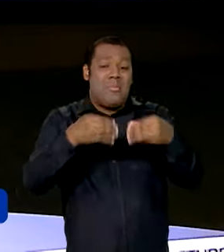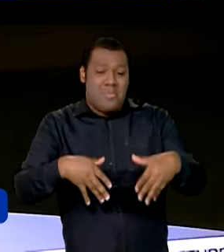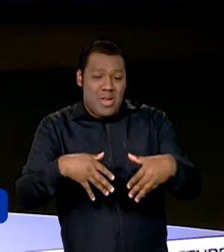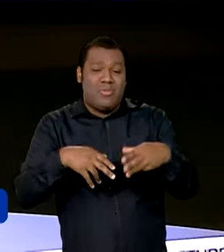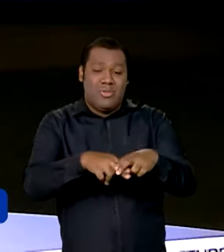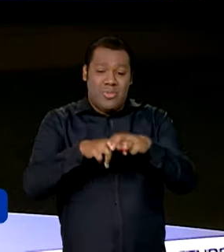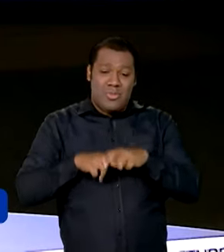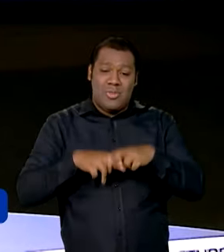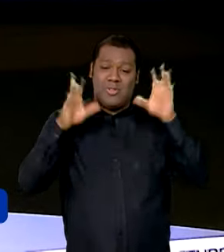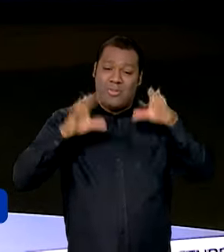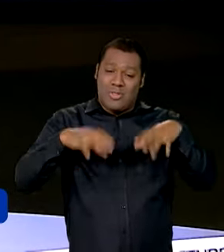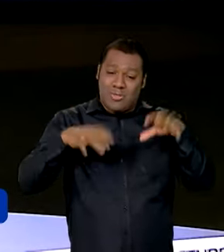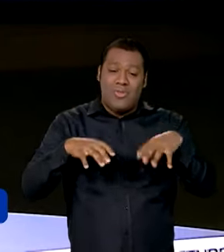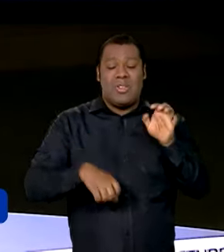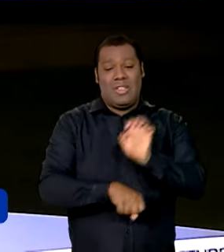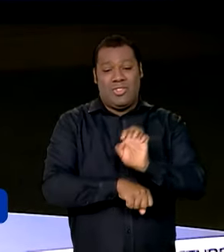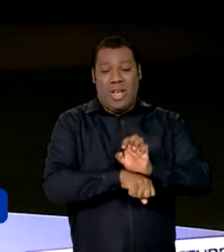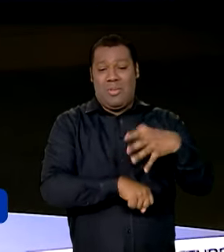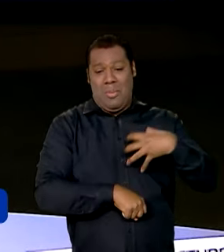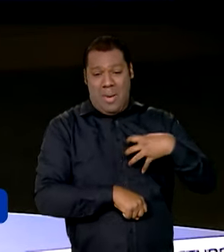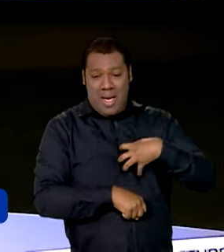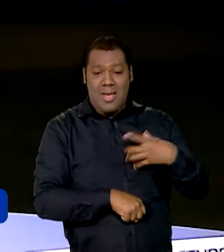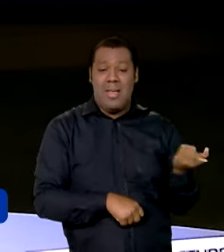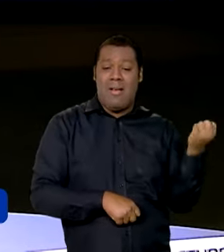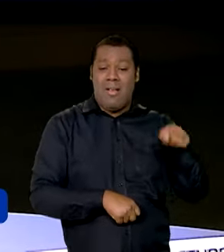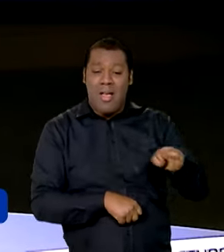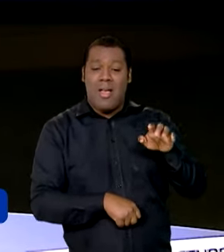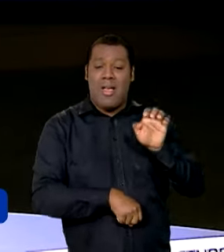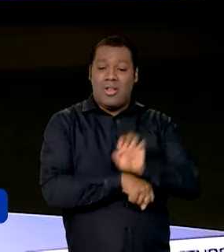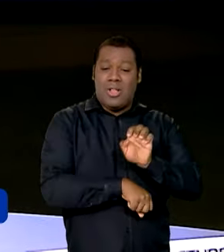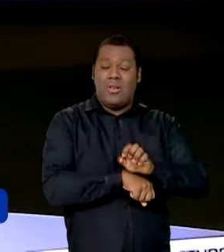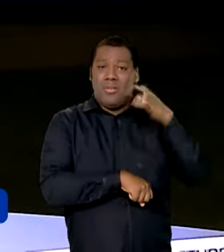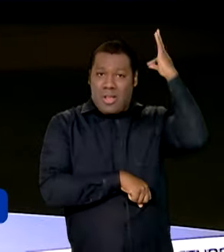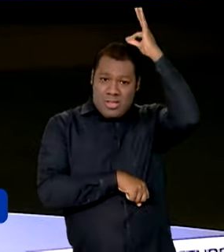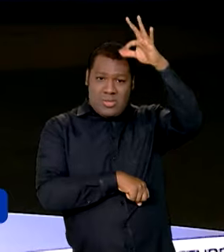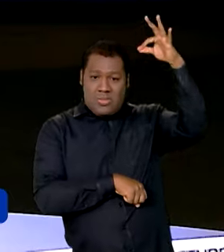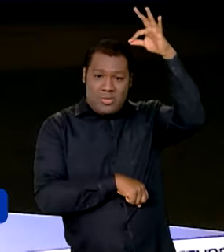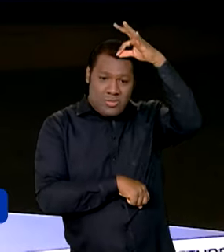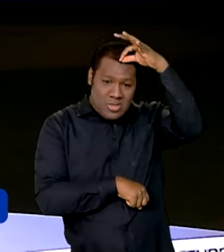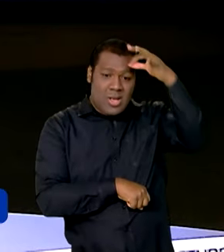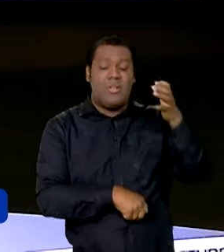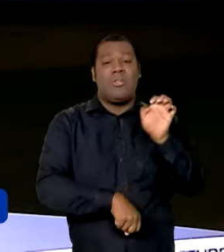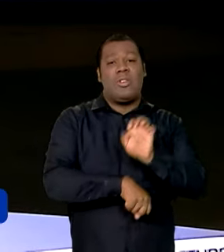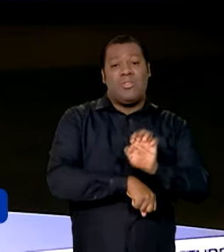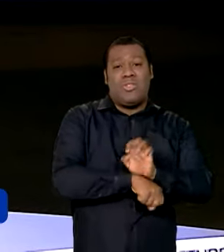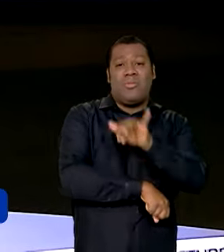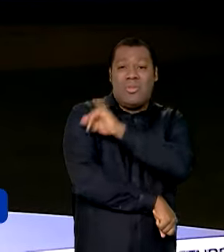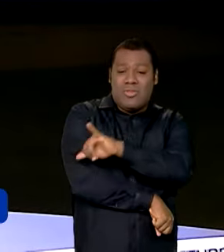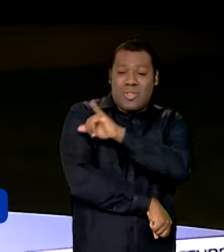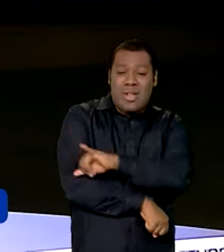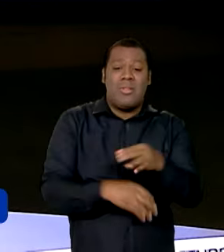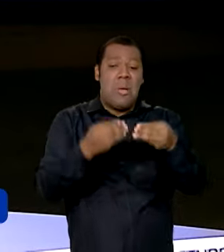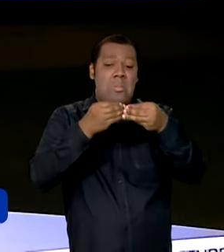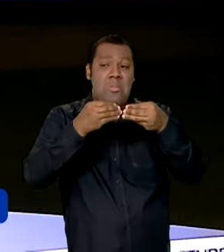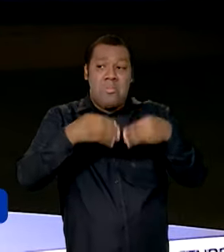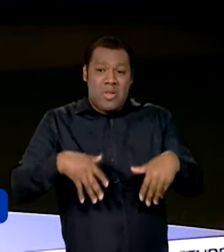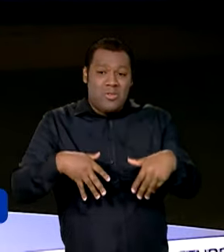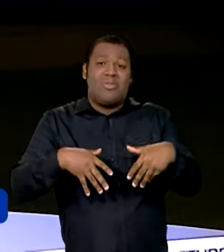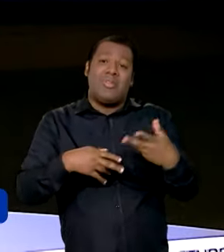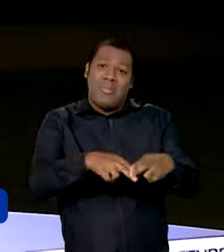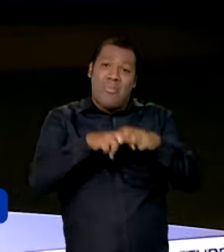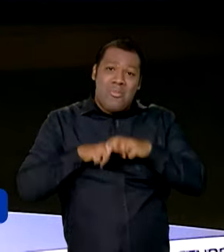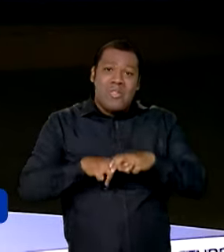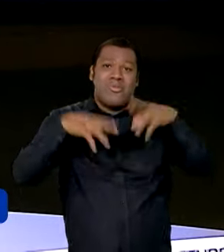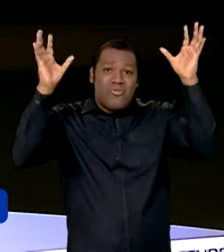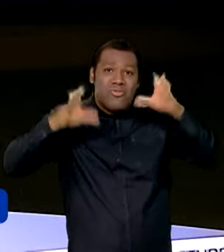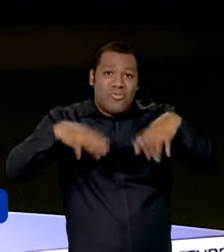chuva Bahia é um deles espírito santo é é outro Rio de Janeiro também tava sofrendo bastante com as chuvas queria que o Senhor nos dissesse